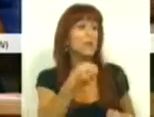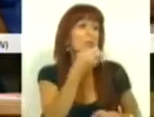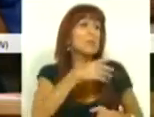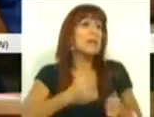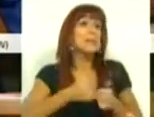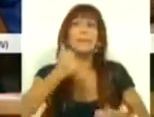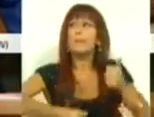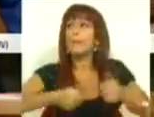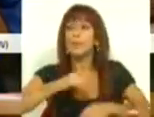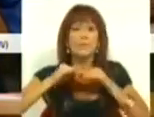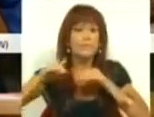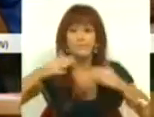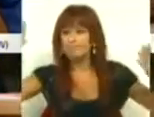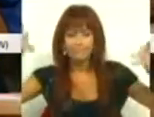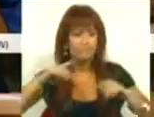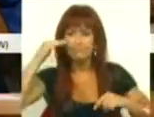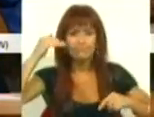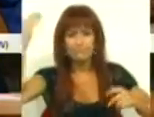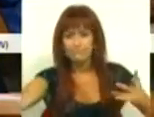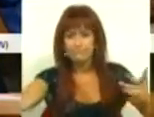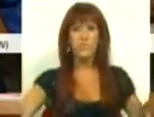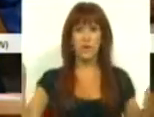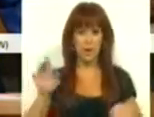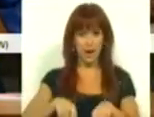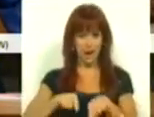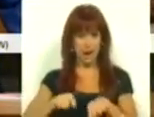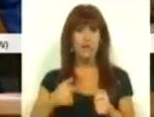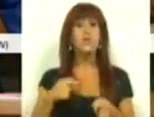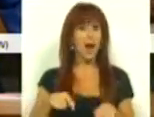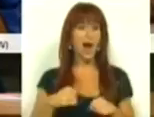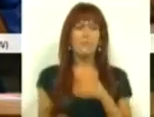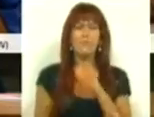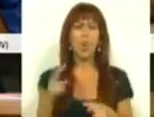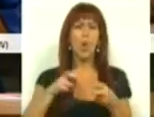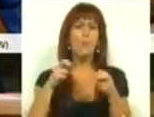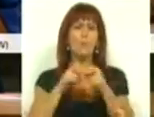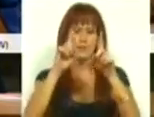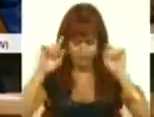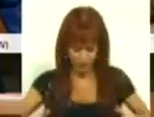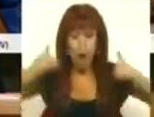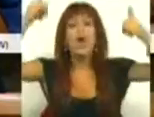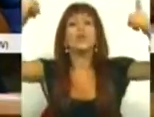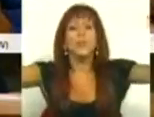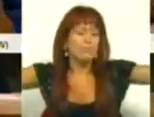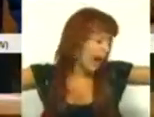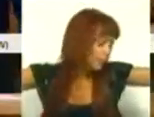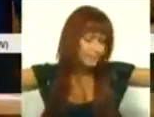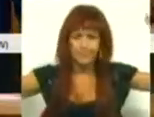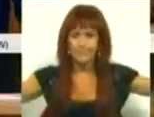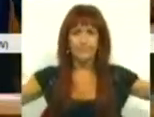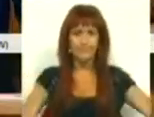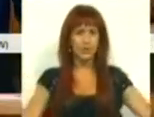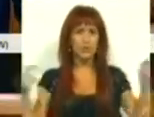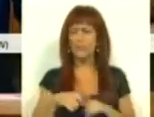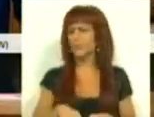em termos de competitividade e sustentabilidade futura. E é, portanto, aí que residem as raízes do mal. Depois